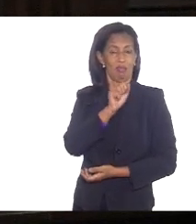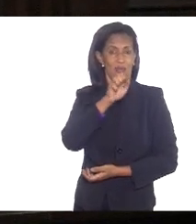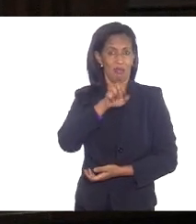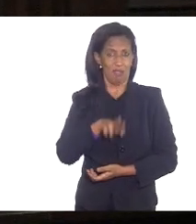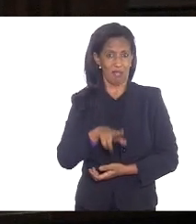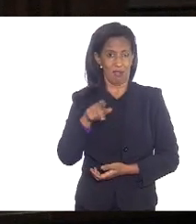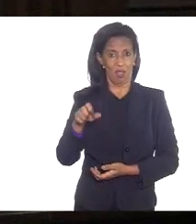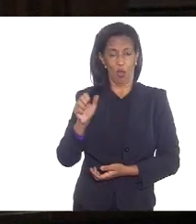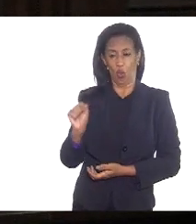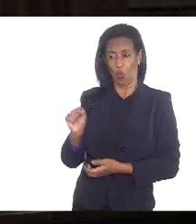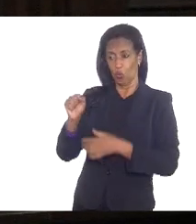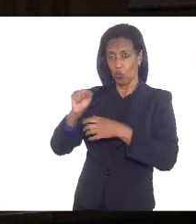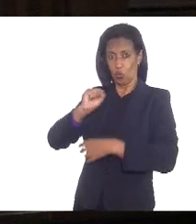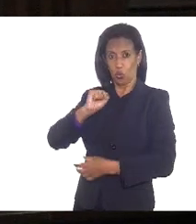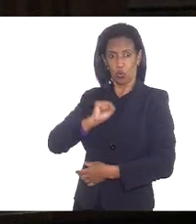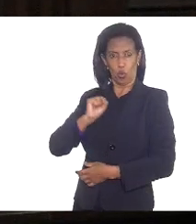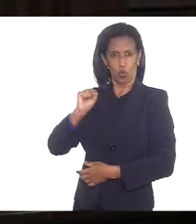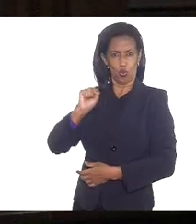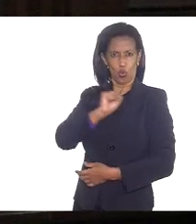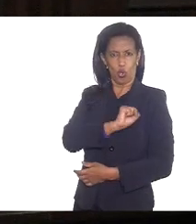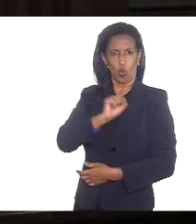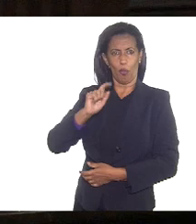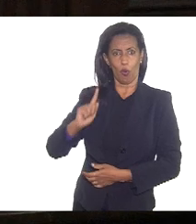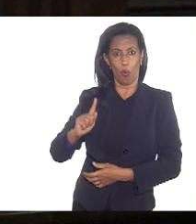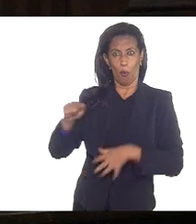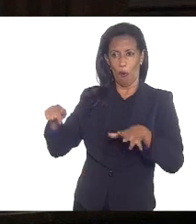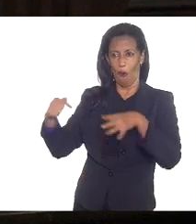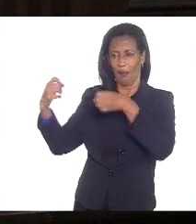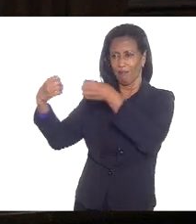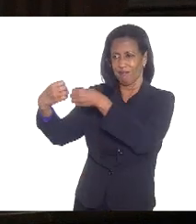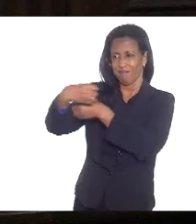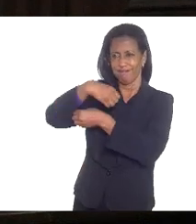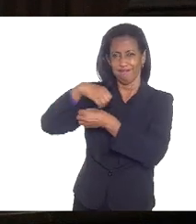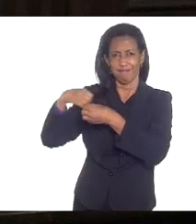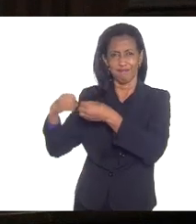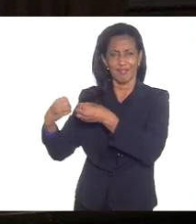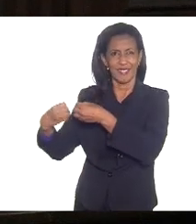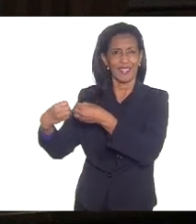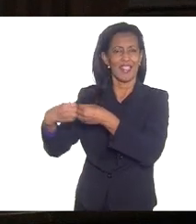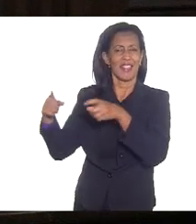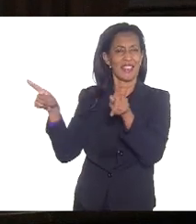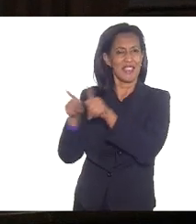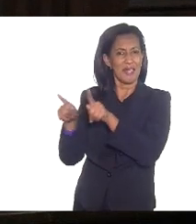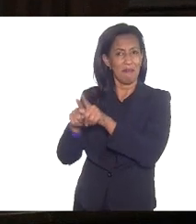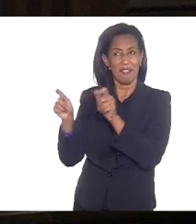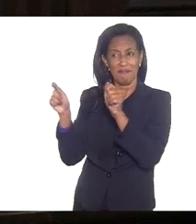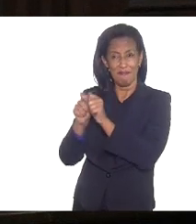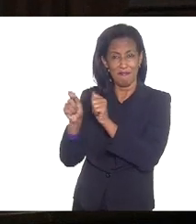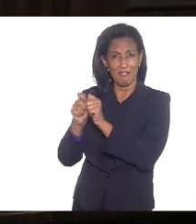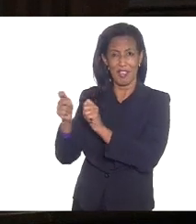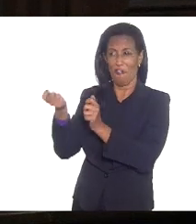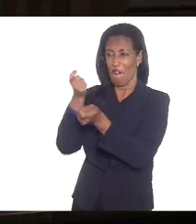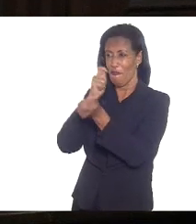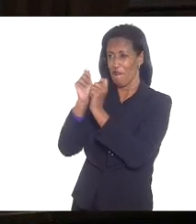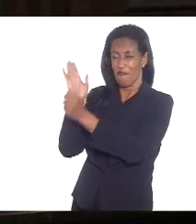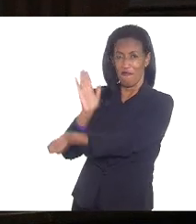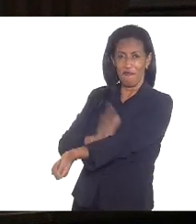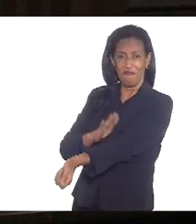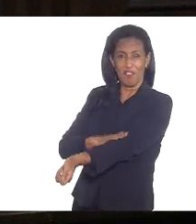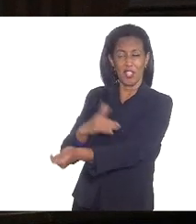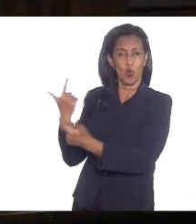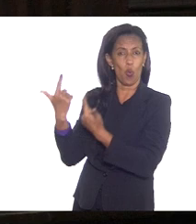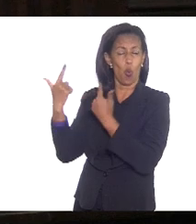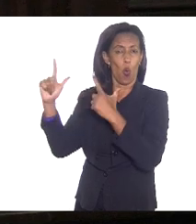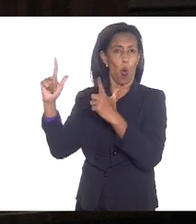cidades circunvizinhas que praticaram as mesmas impurezas se entregaram a vícios contra a